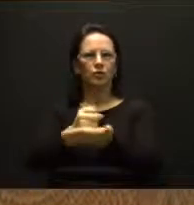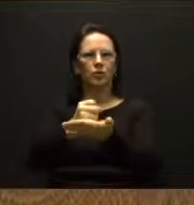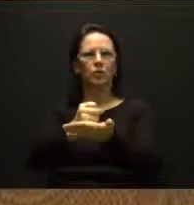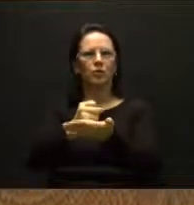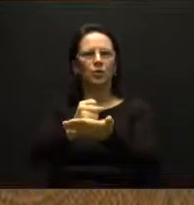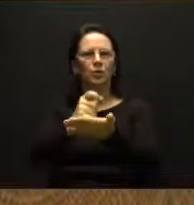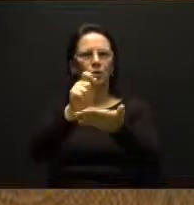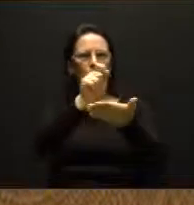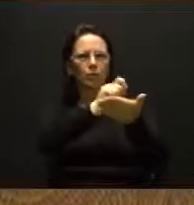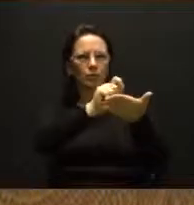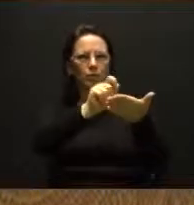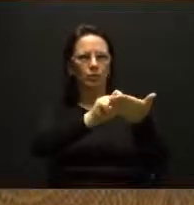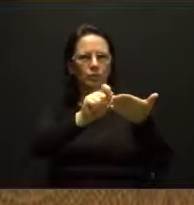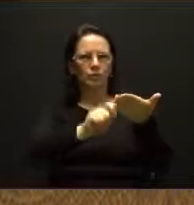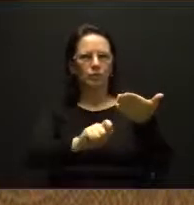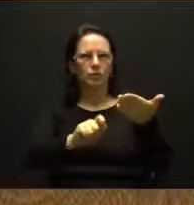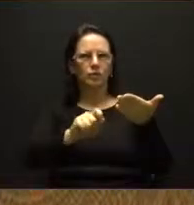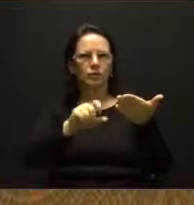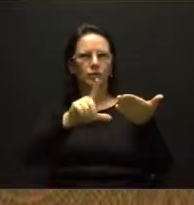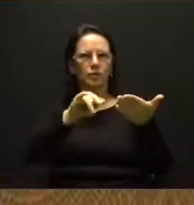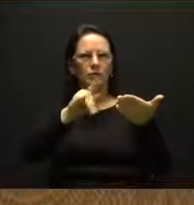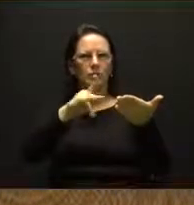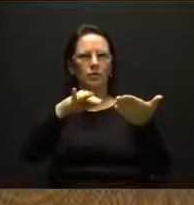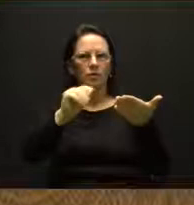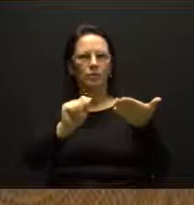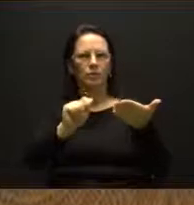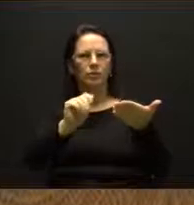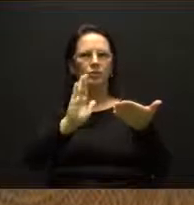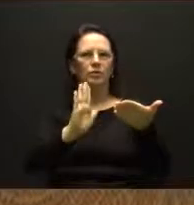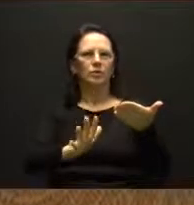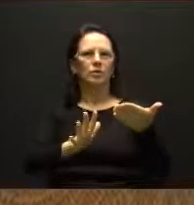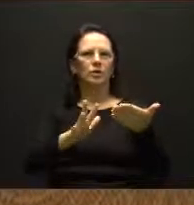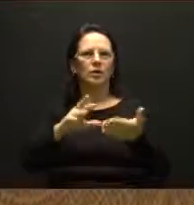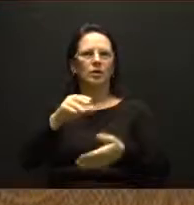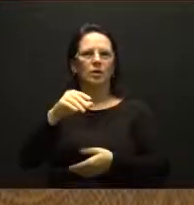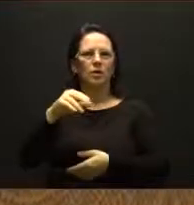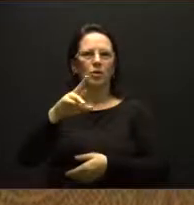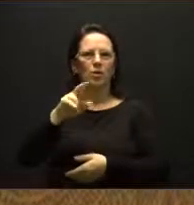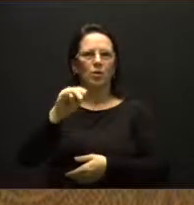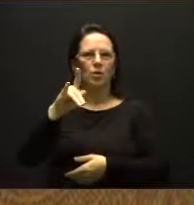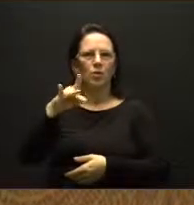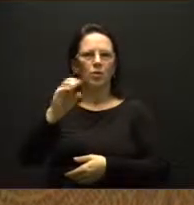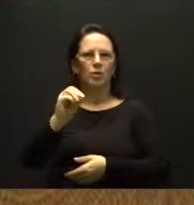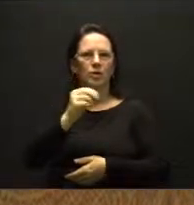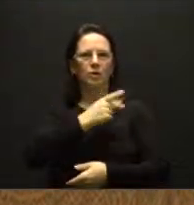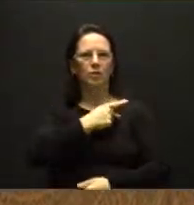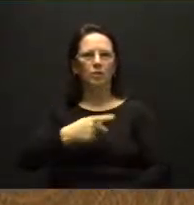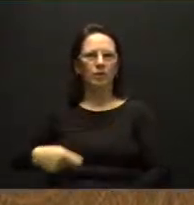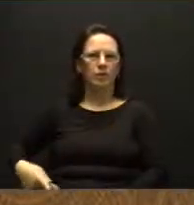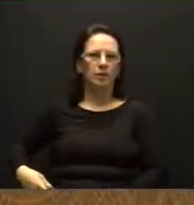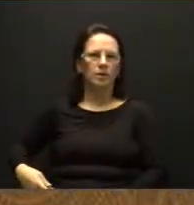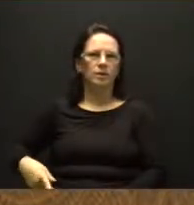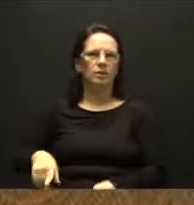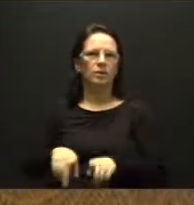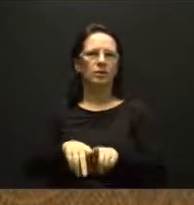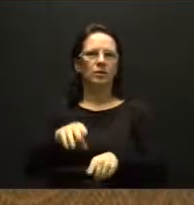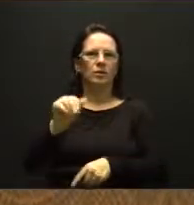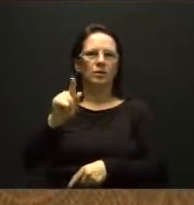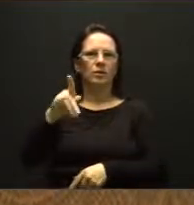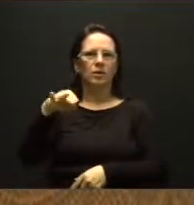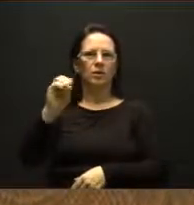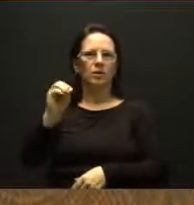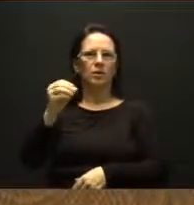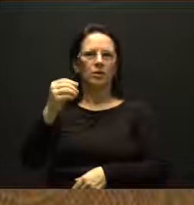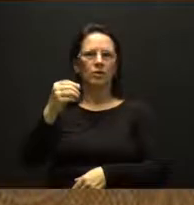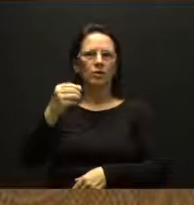e controle de propositura ea digitei rodrigo ramos soares presidente ao senado agnaldo alves de